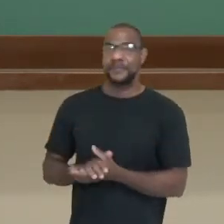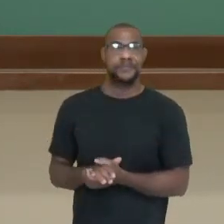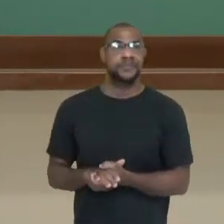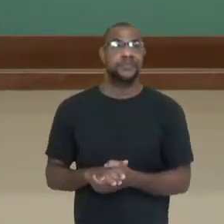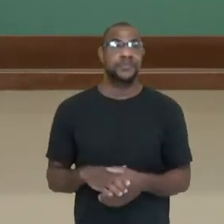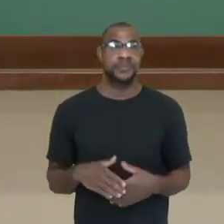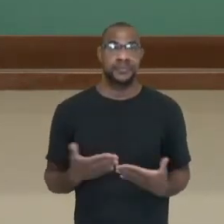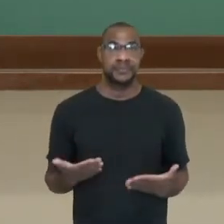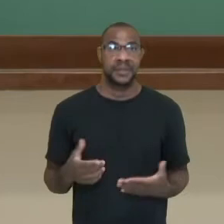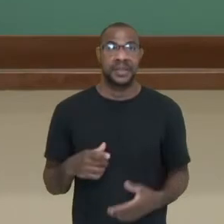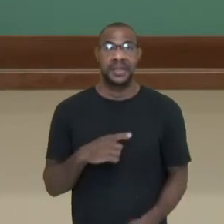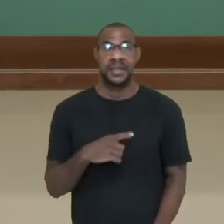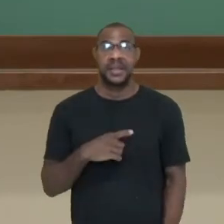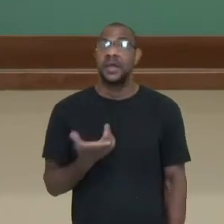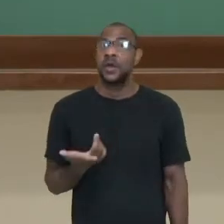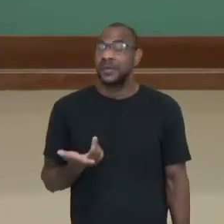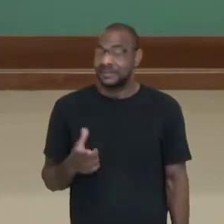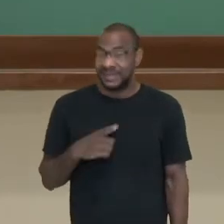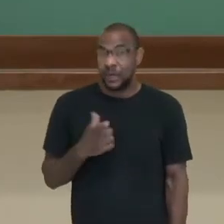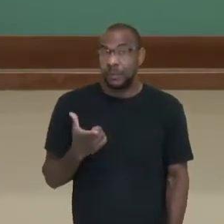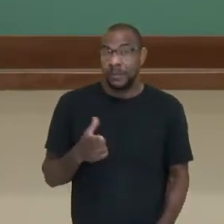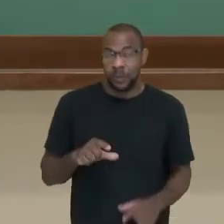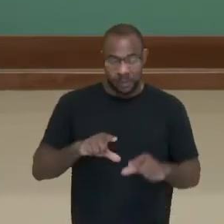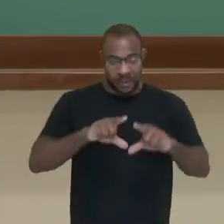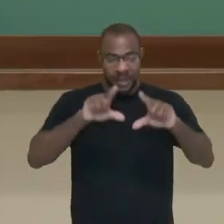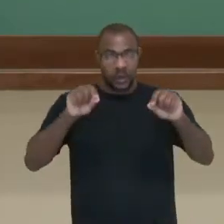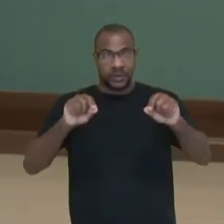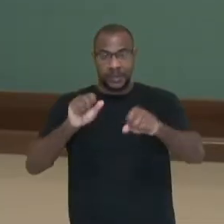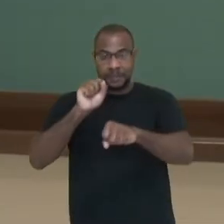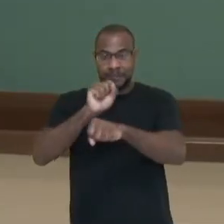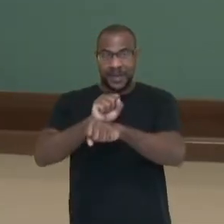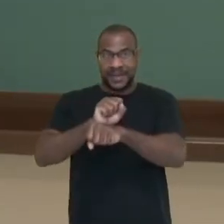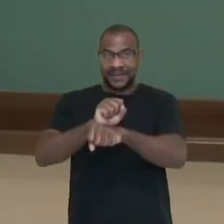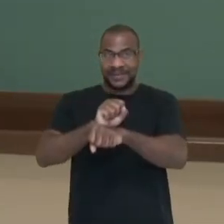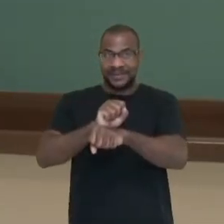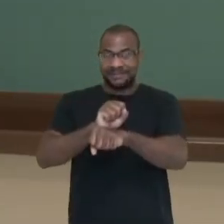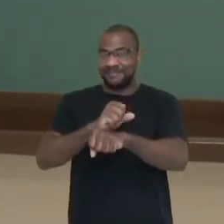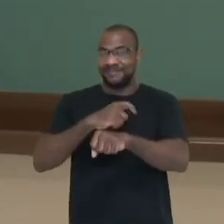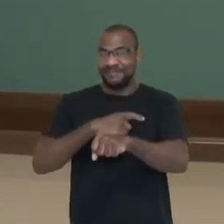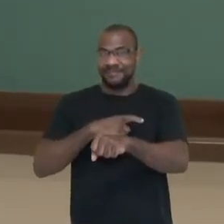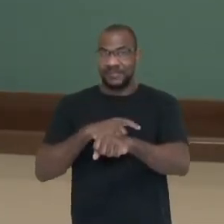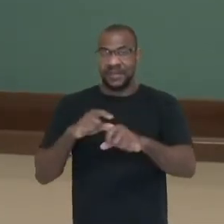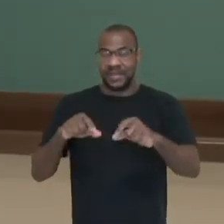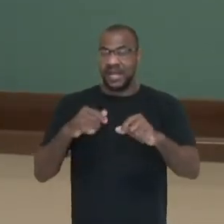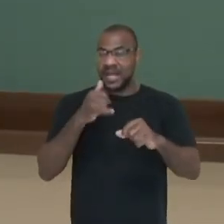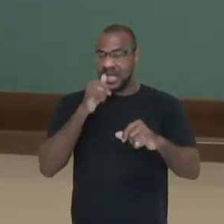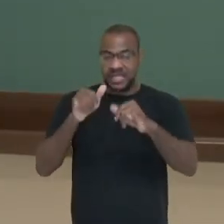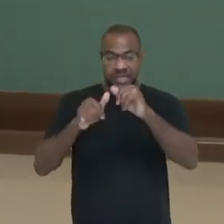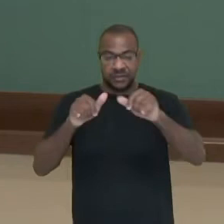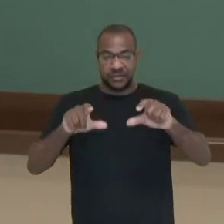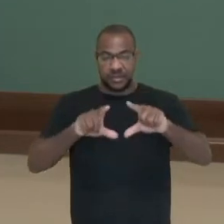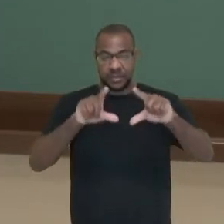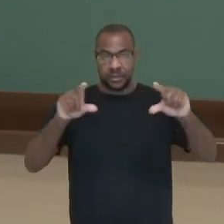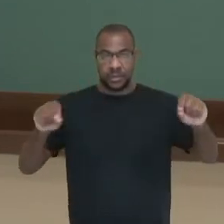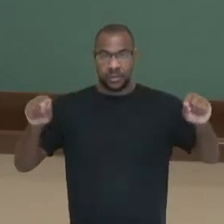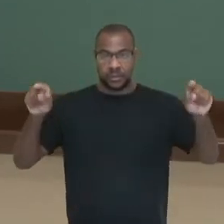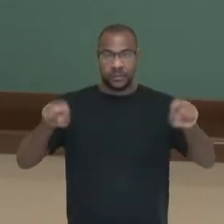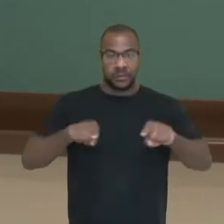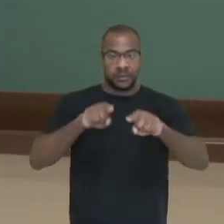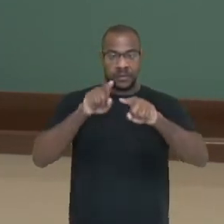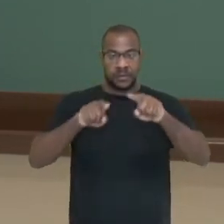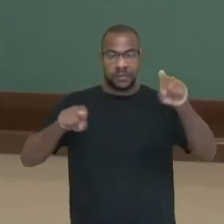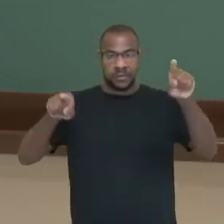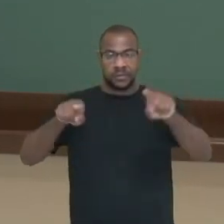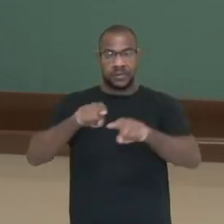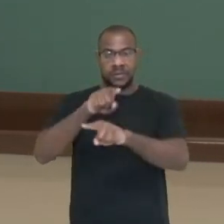que uma onda travada, uma onda confinada. Então essa energia ela fica oscilando aqui. É bem verdade que ela vai vibrar as moléculas,